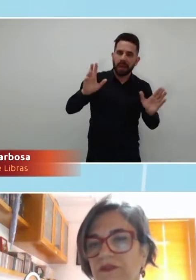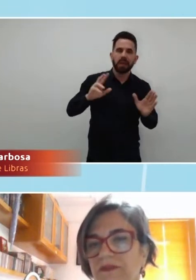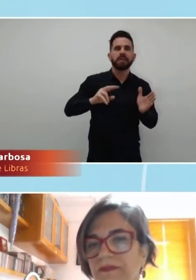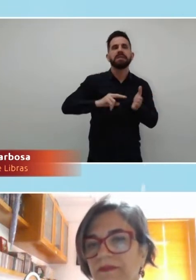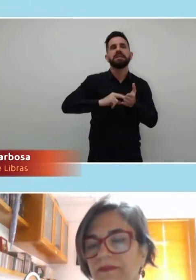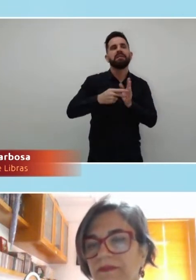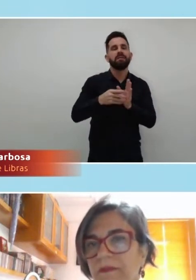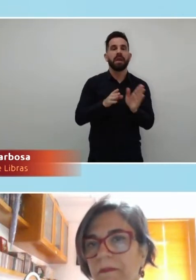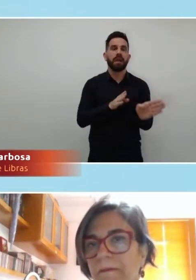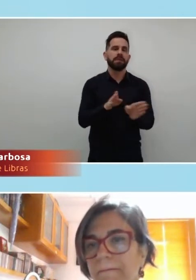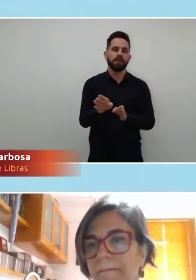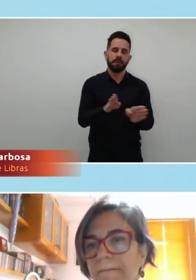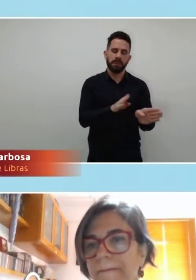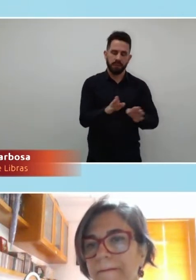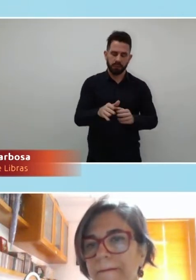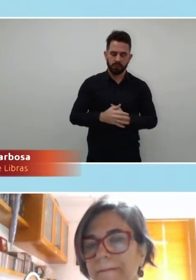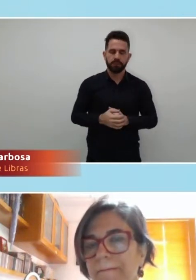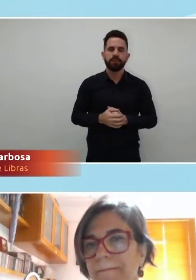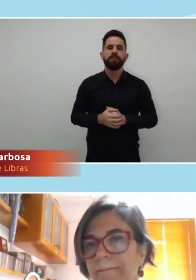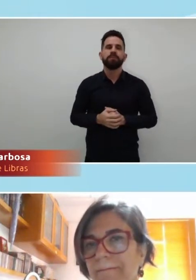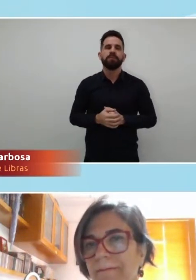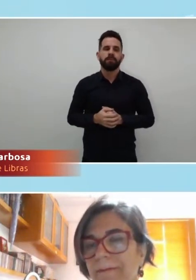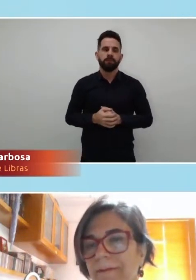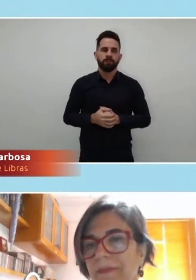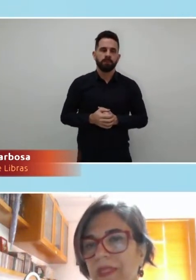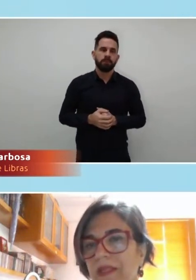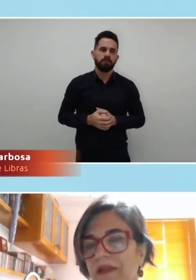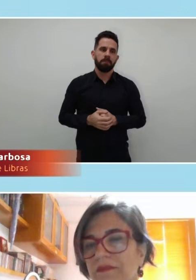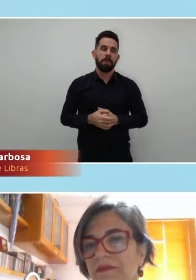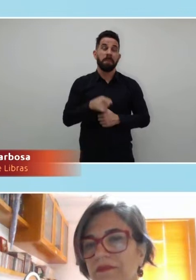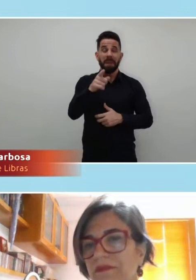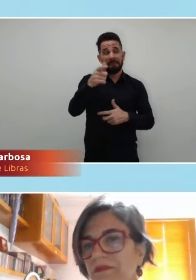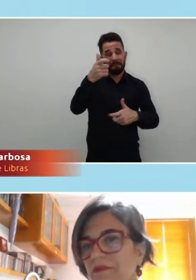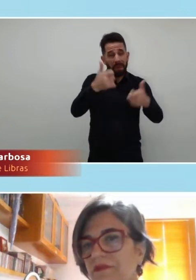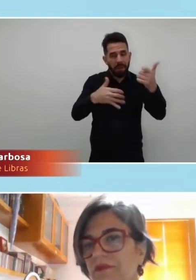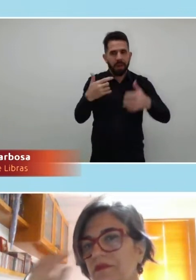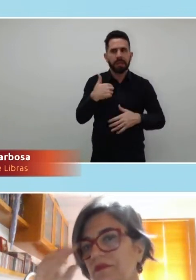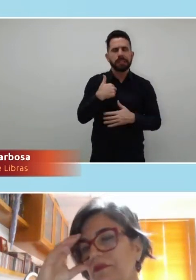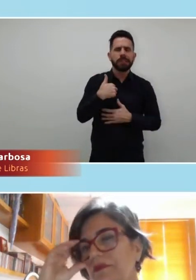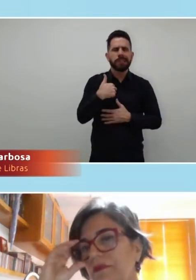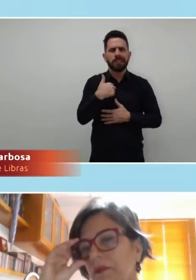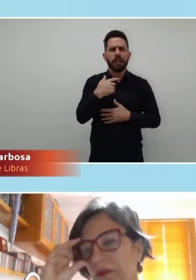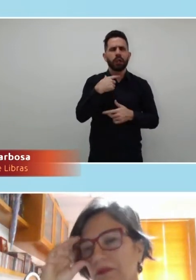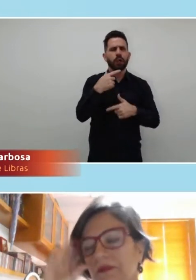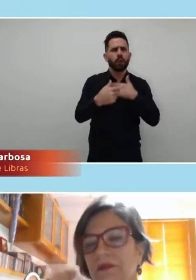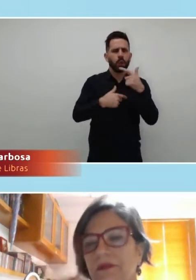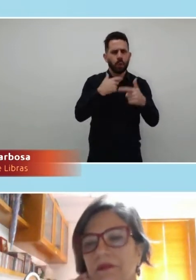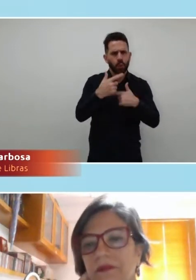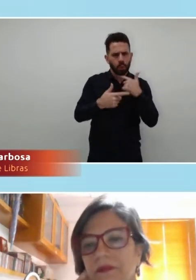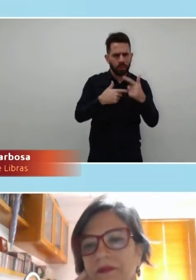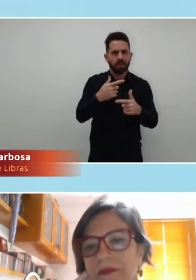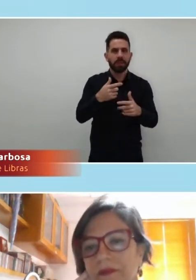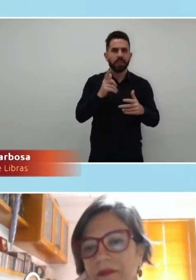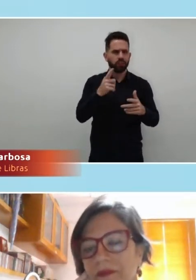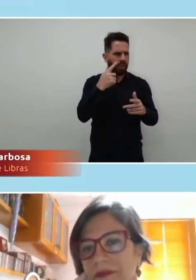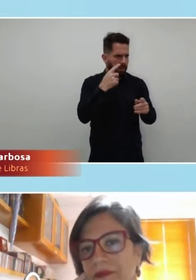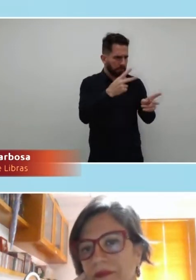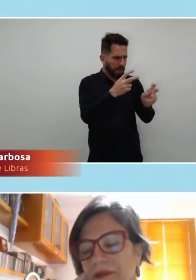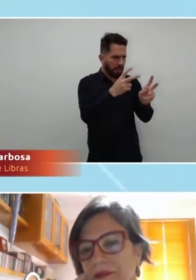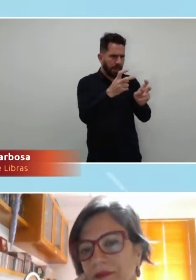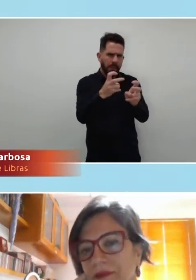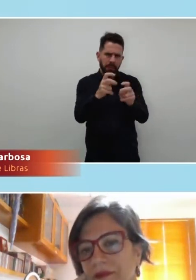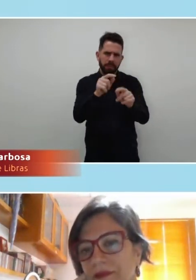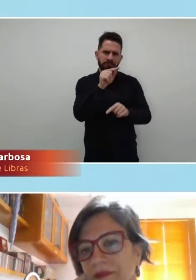acessibilidade. Professora, uma dúvida que me surgiu quando a senhora citava o que foi encontrado lá no prédio da Secretaria